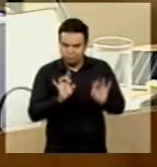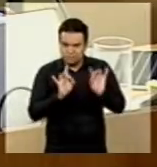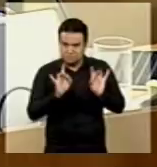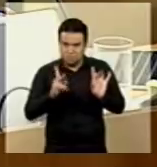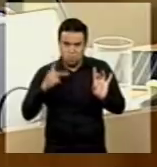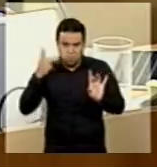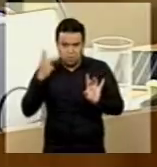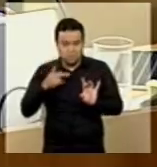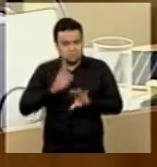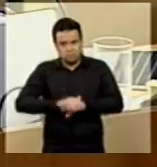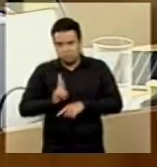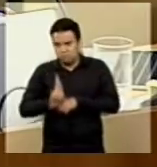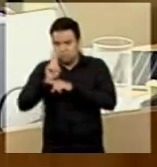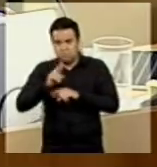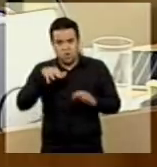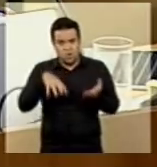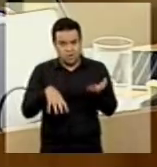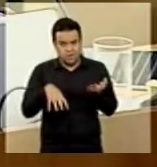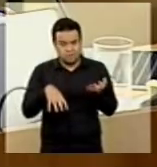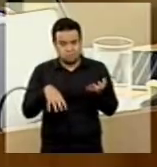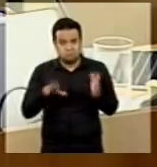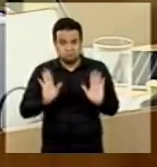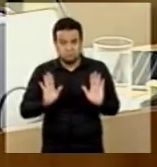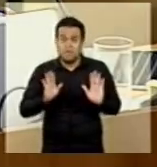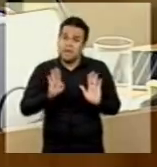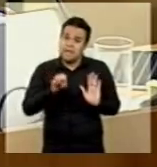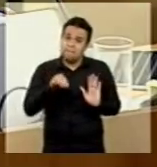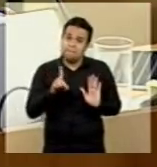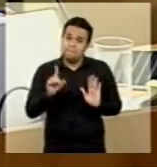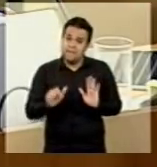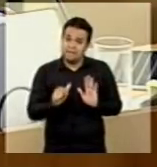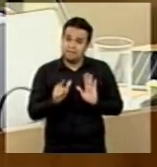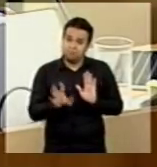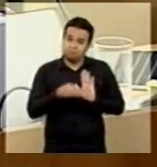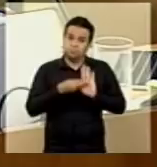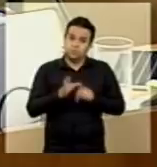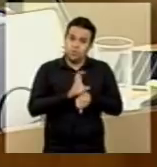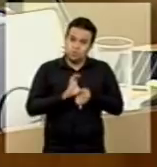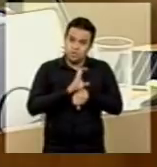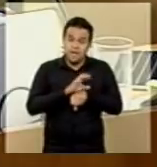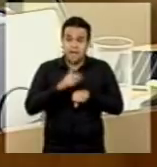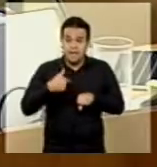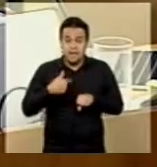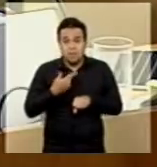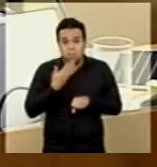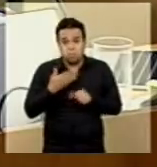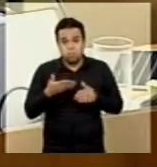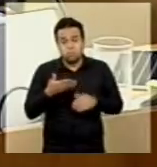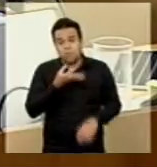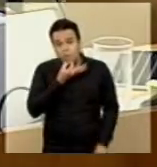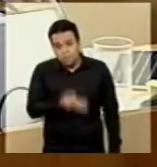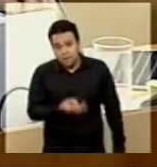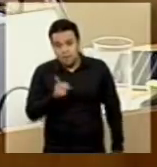depende de emenda à Constituição. O que eu proponho é uma interpretação que me parece